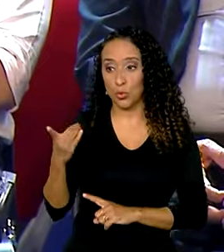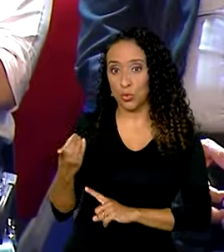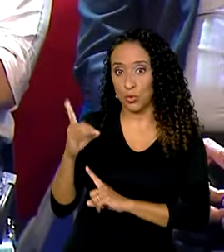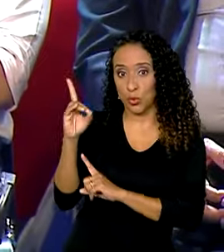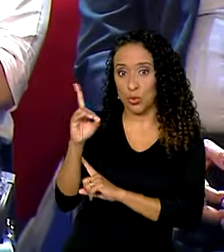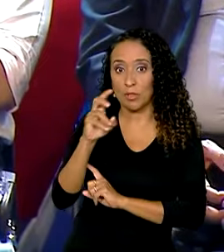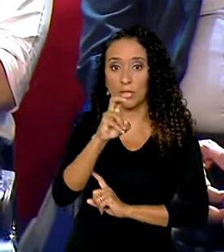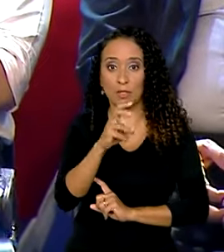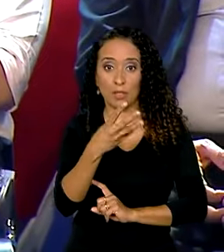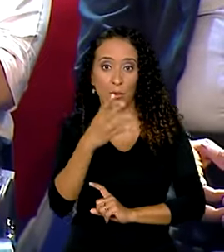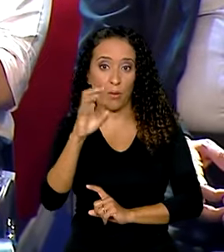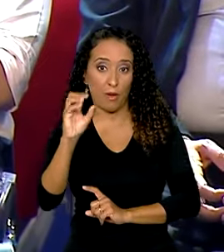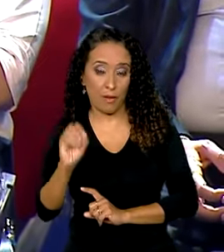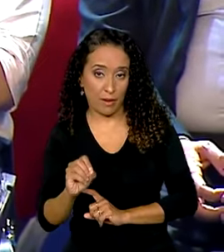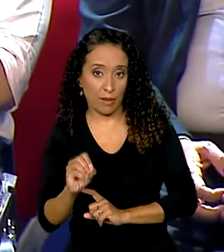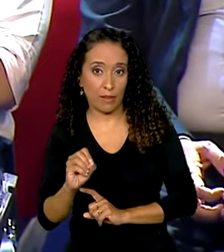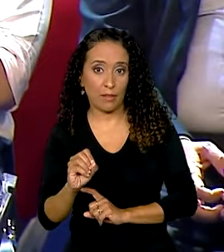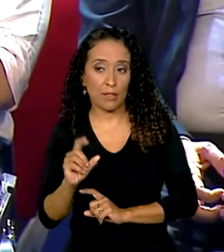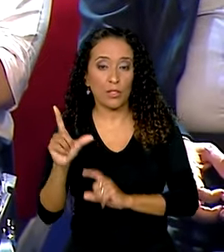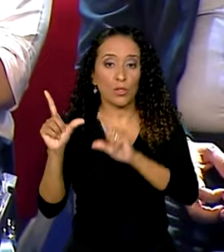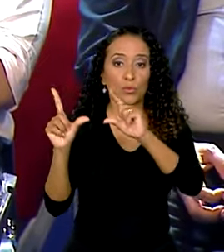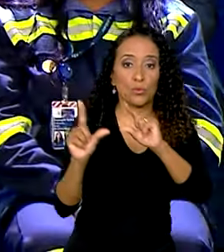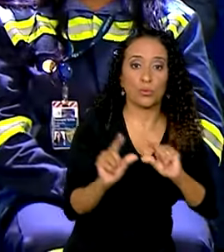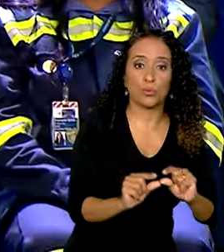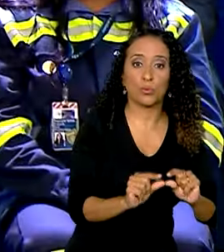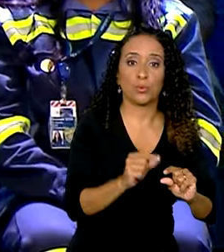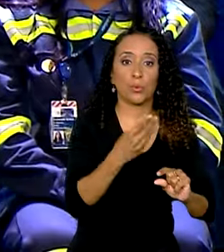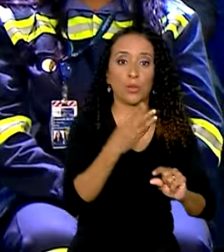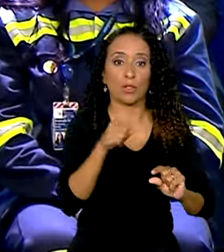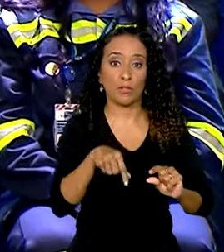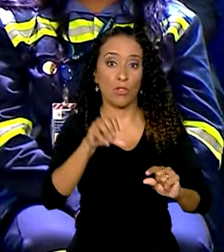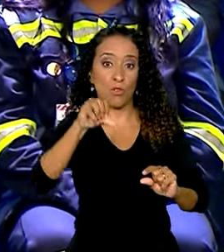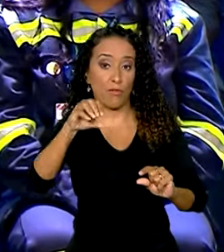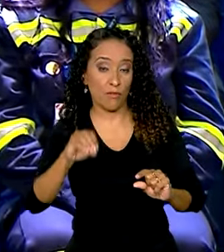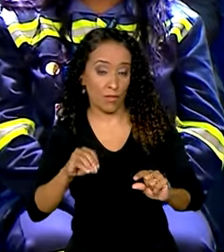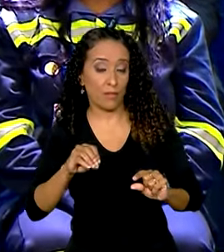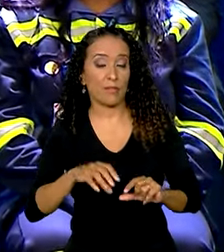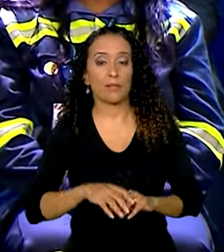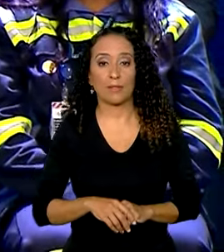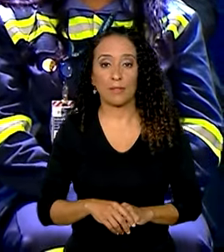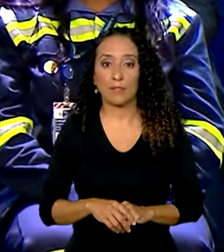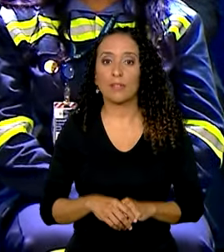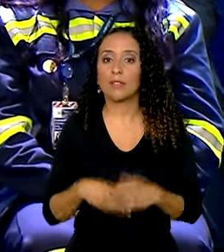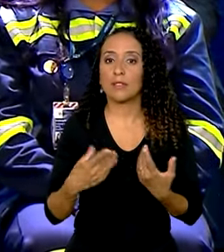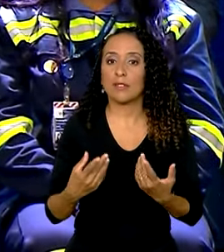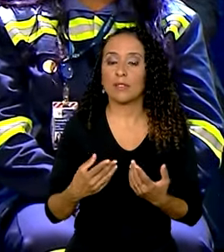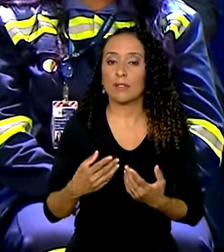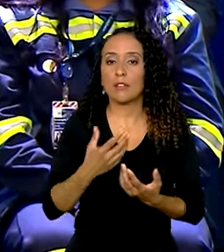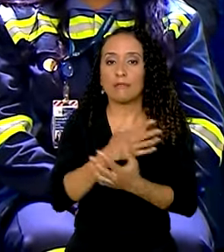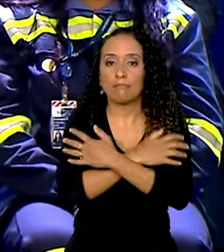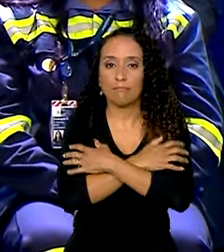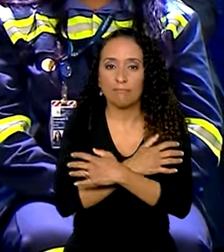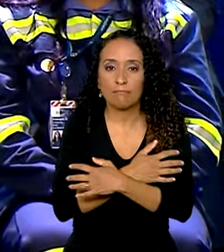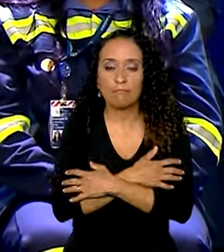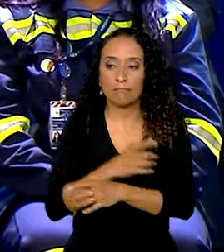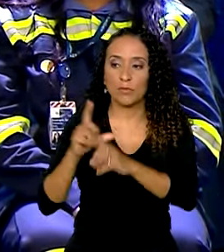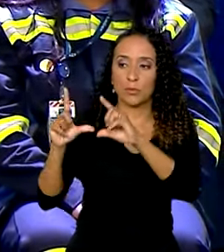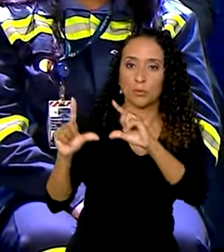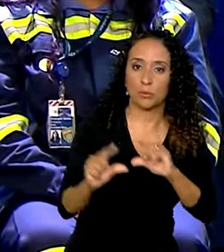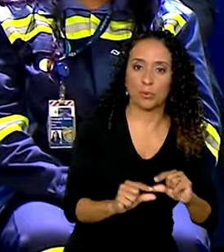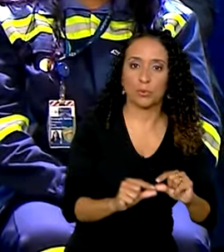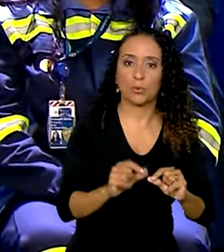era 5,40, caiu para 4,90. O desemprego caiu,